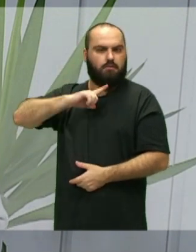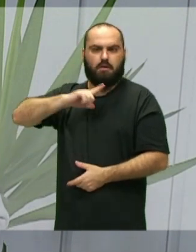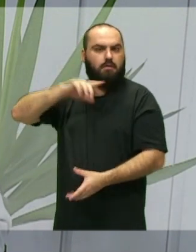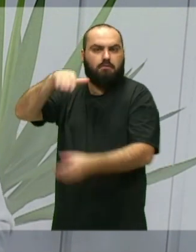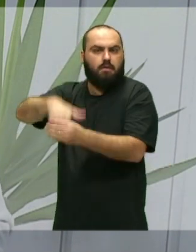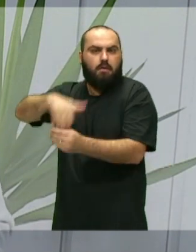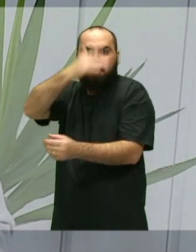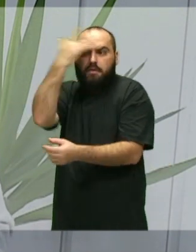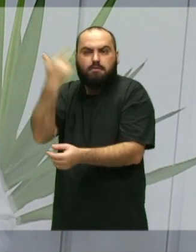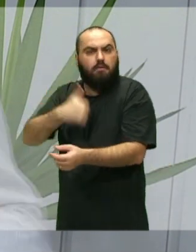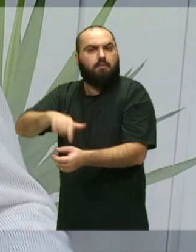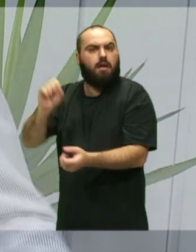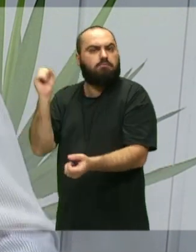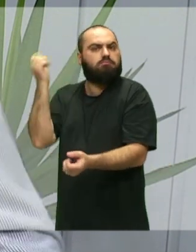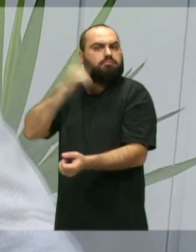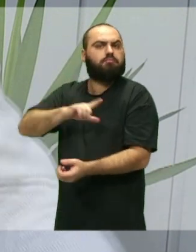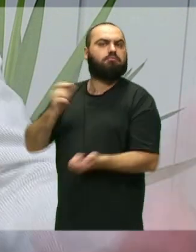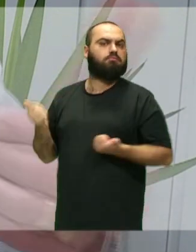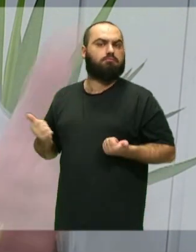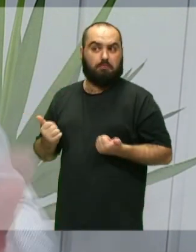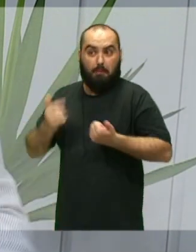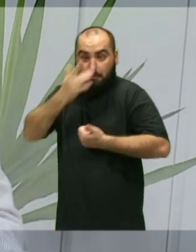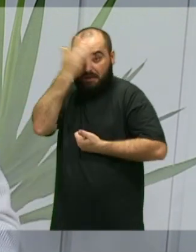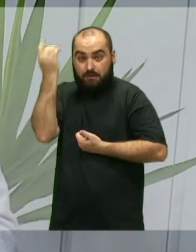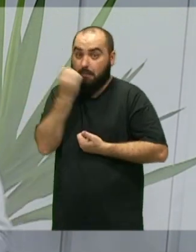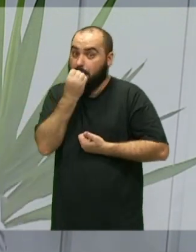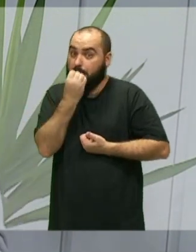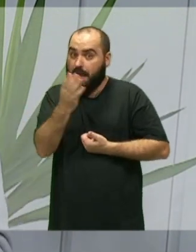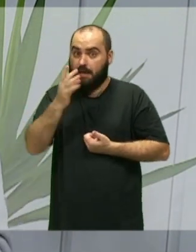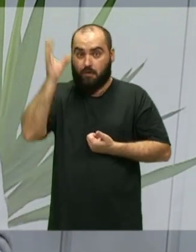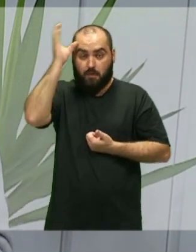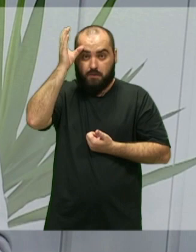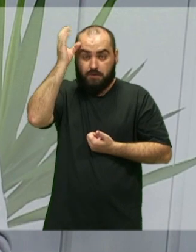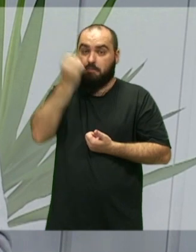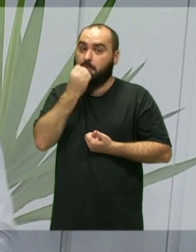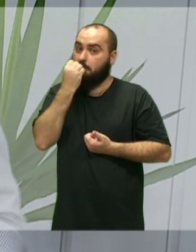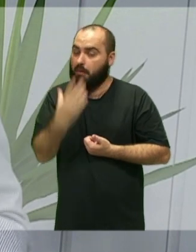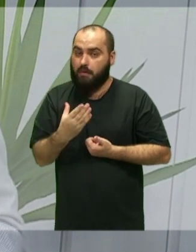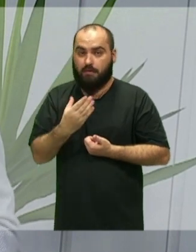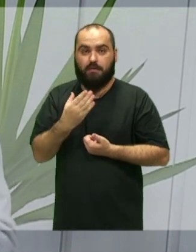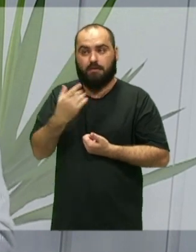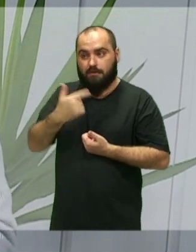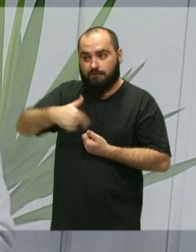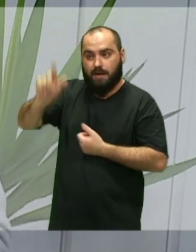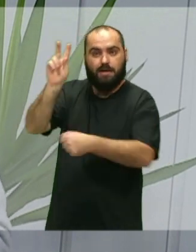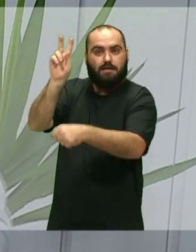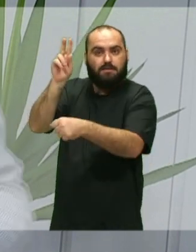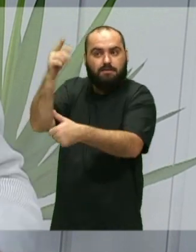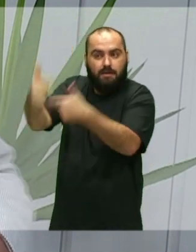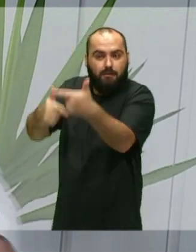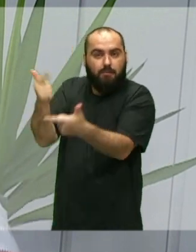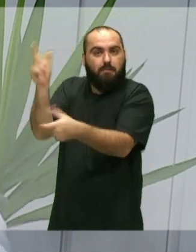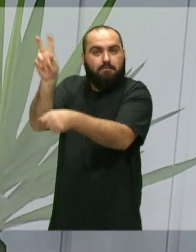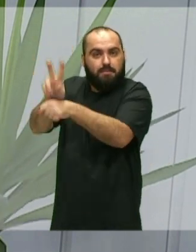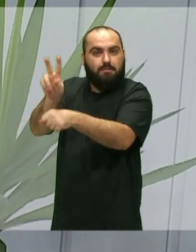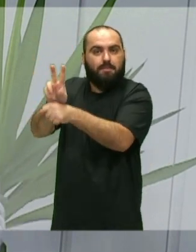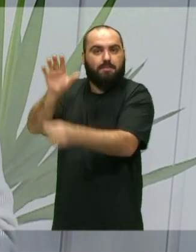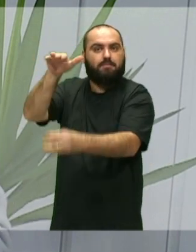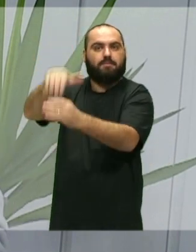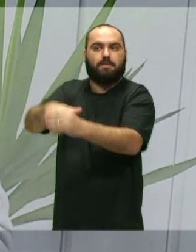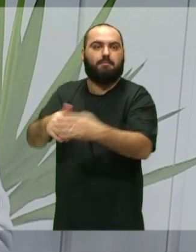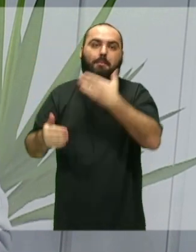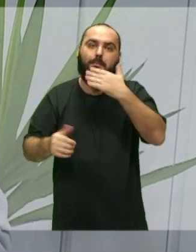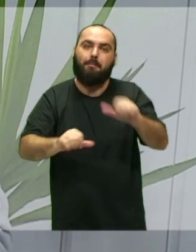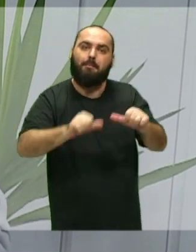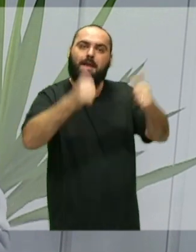vão ocupar esses espaços quanto mais as pessoas de bem participarem do poder político da das eleições mas melhora a sociedade